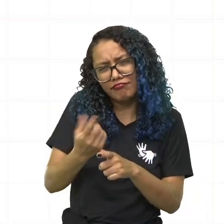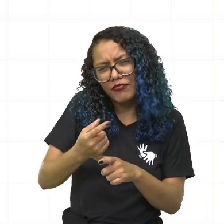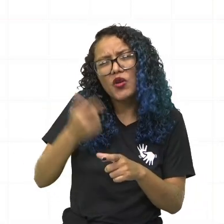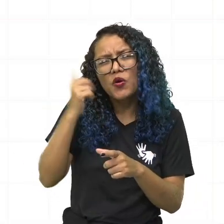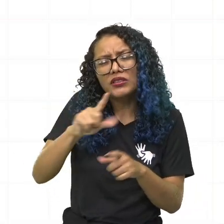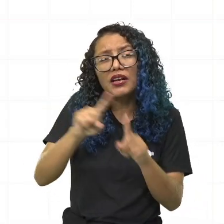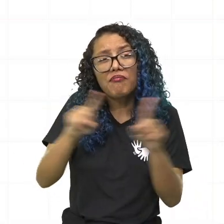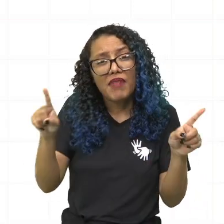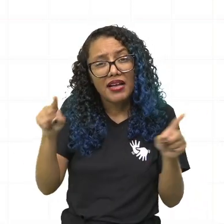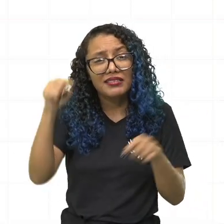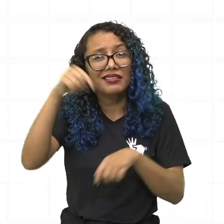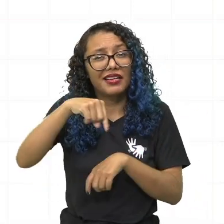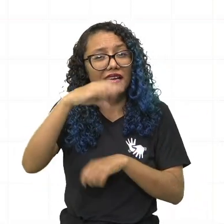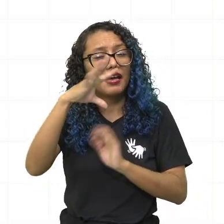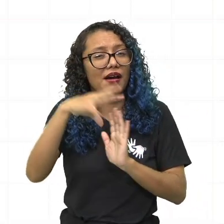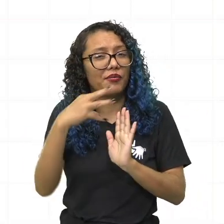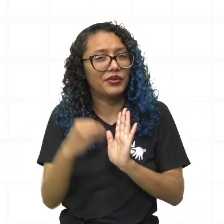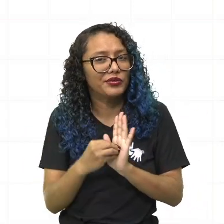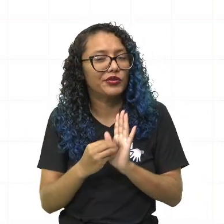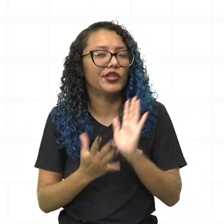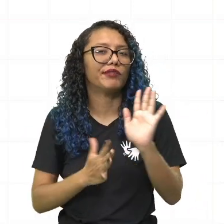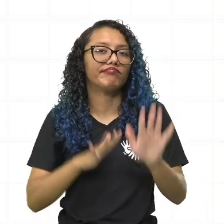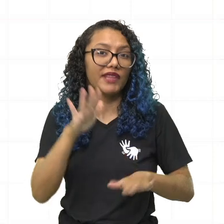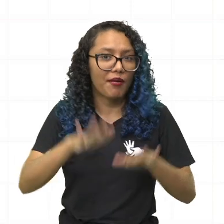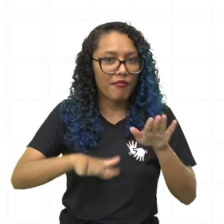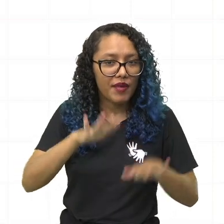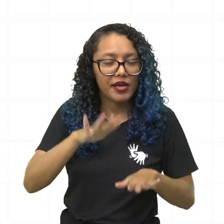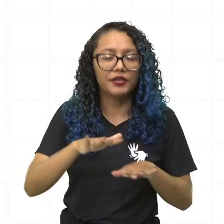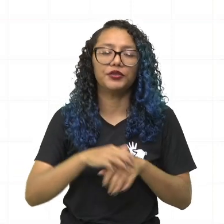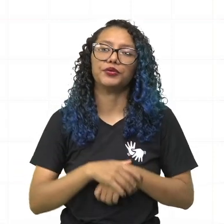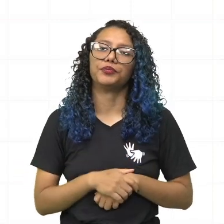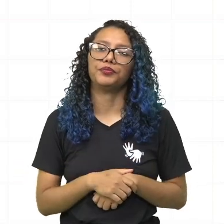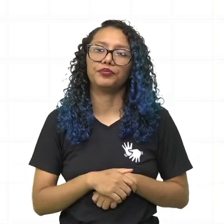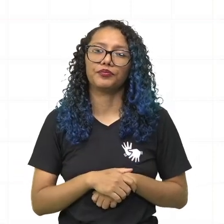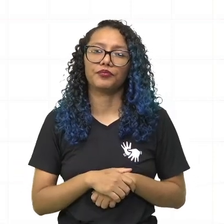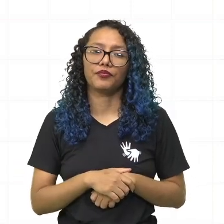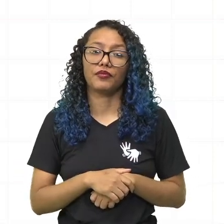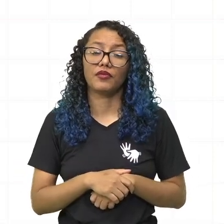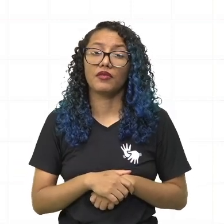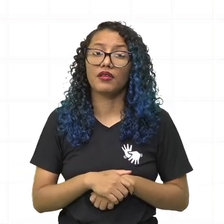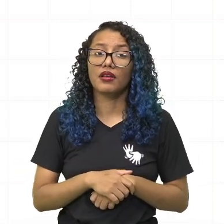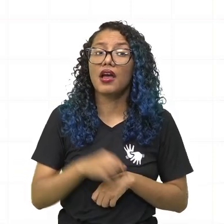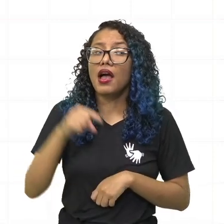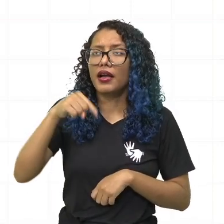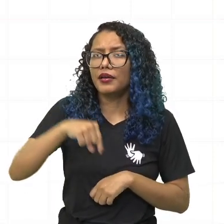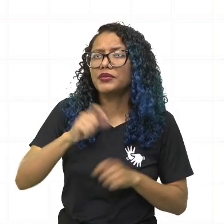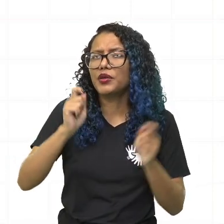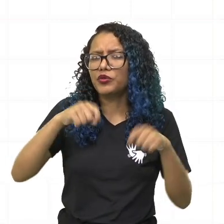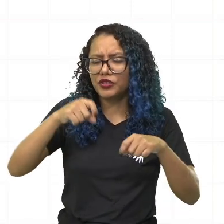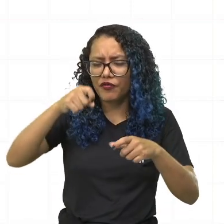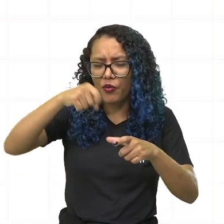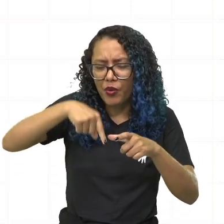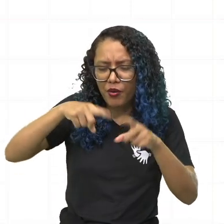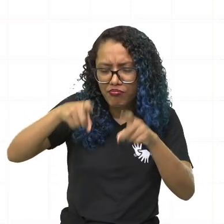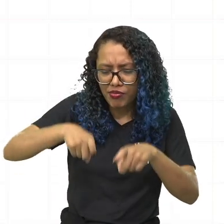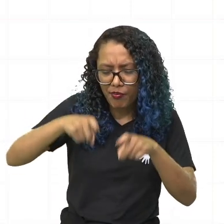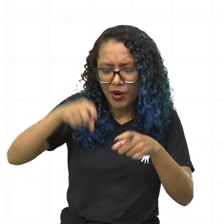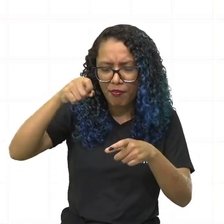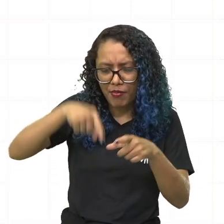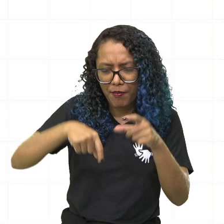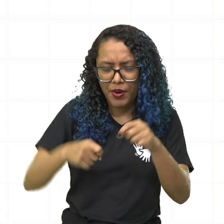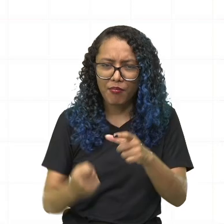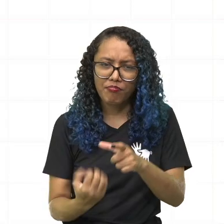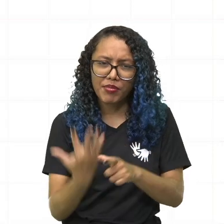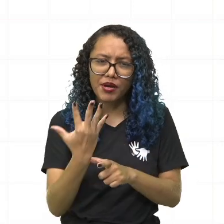no caso da Amazônia. O solo, para o plantio, para a plantação em geral aqui na Amazônia, pessoal, na grande